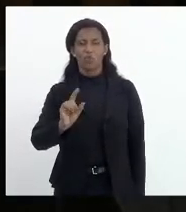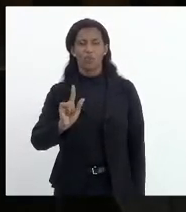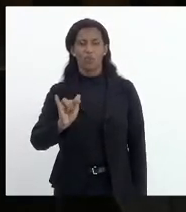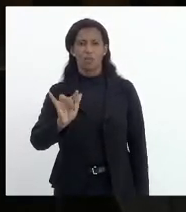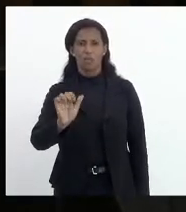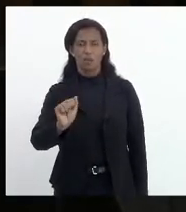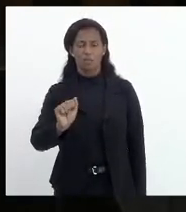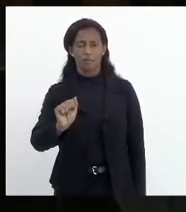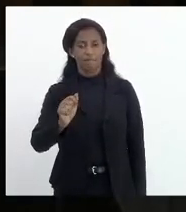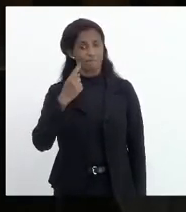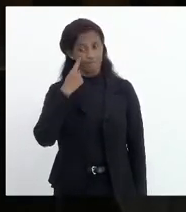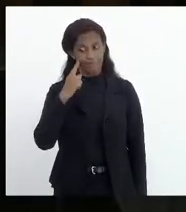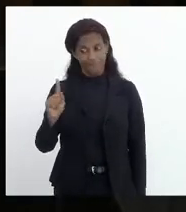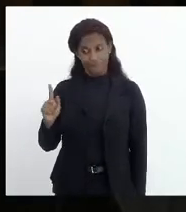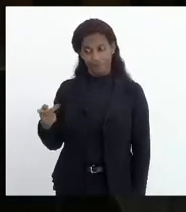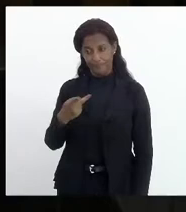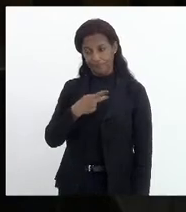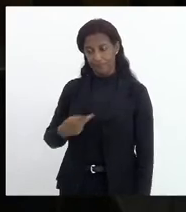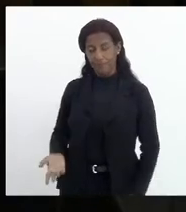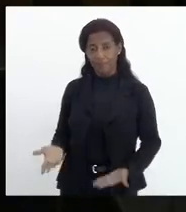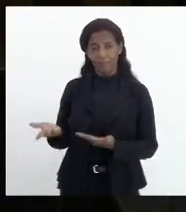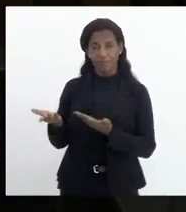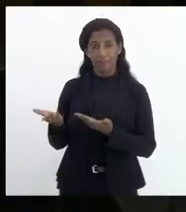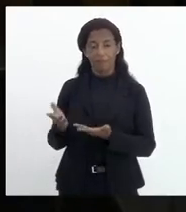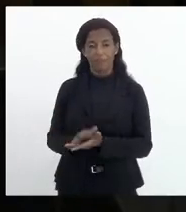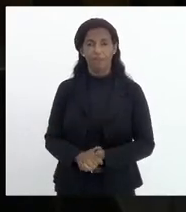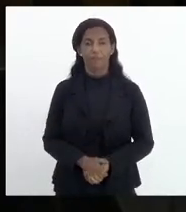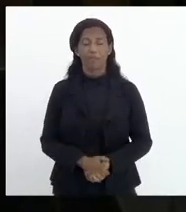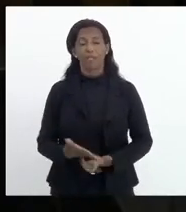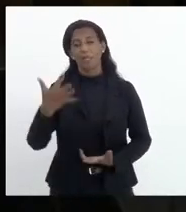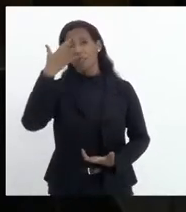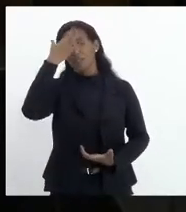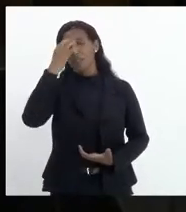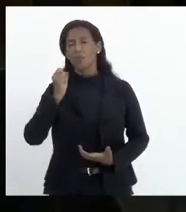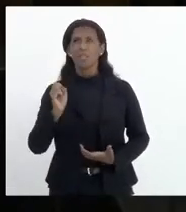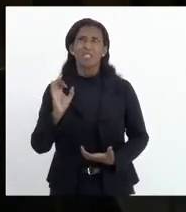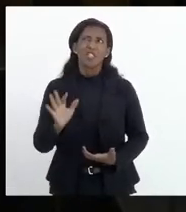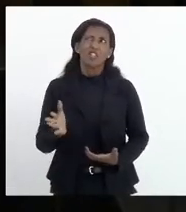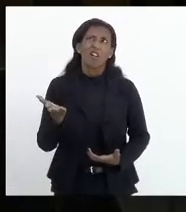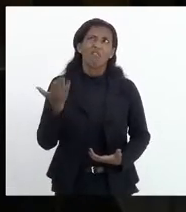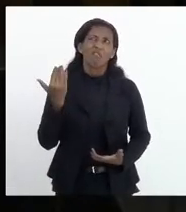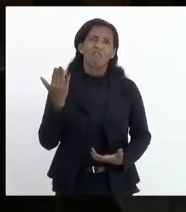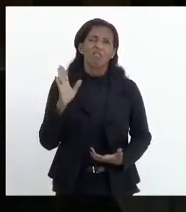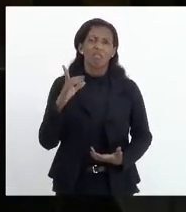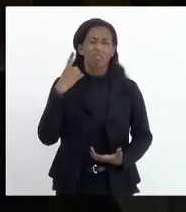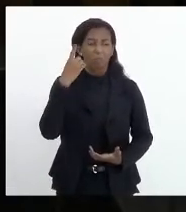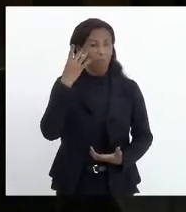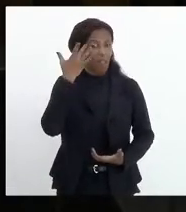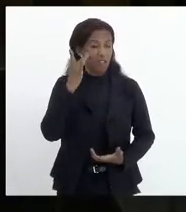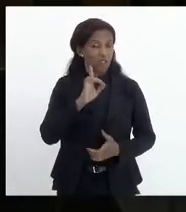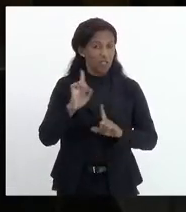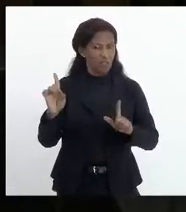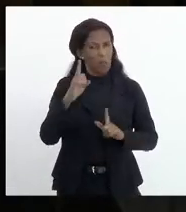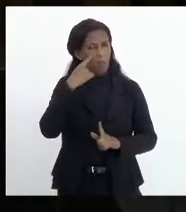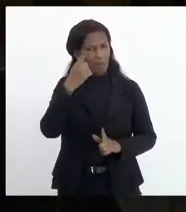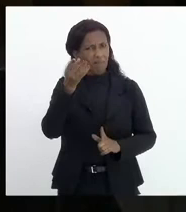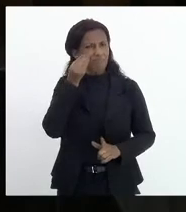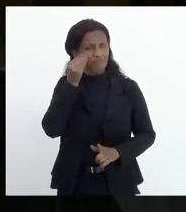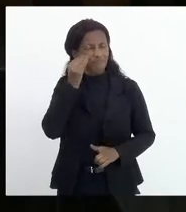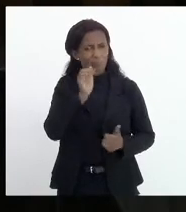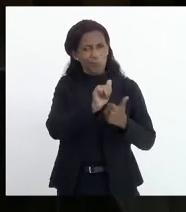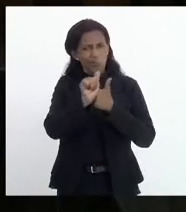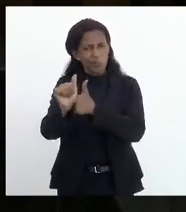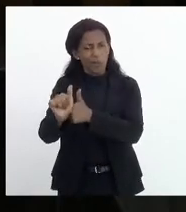presidente o e vossa excelência' não sei se já era Deputado eu acho que não mas acompanhou